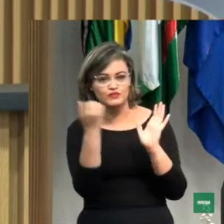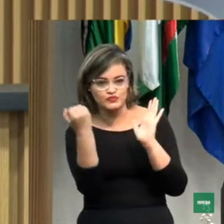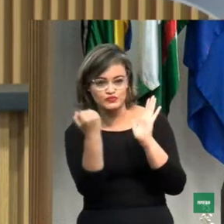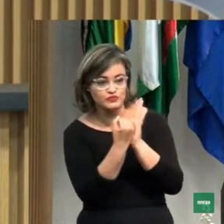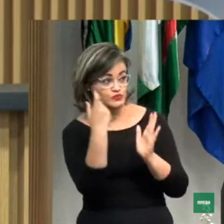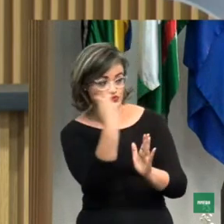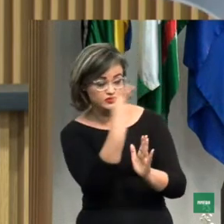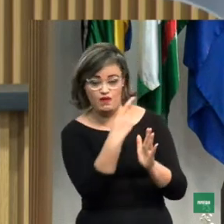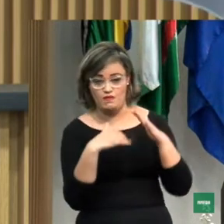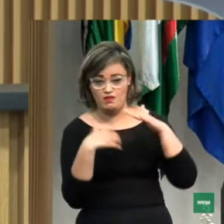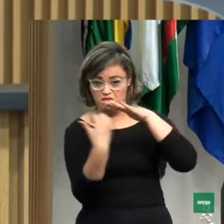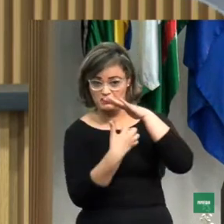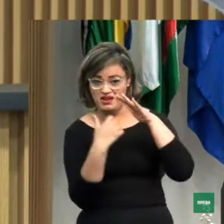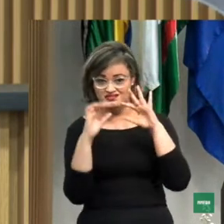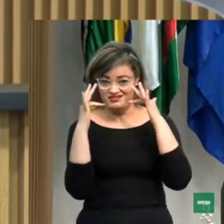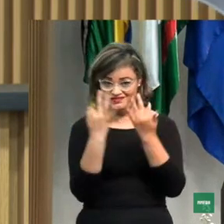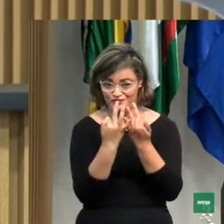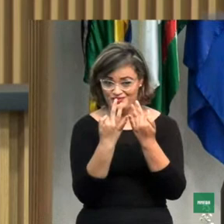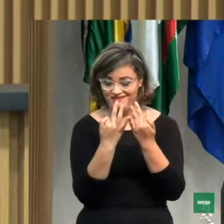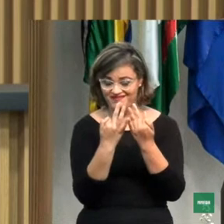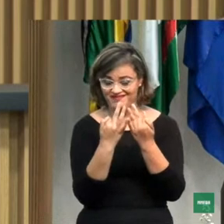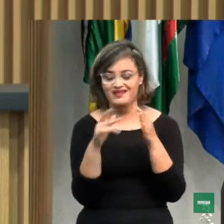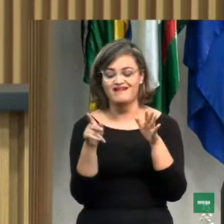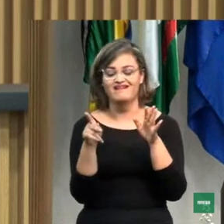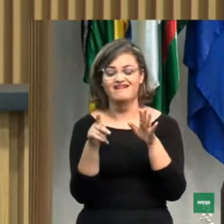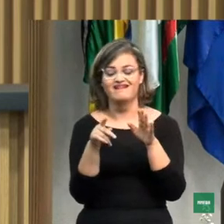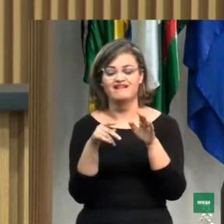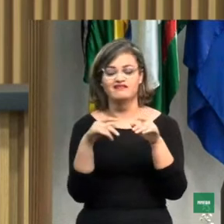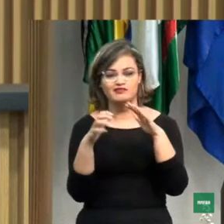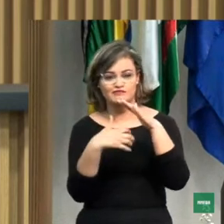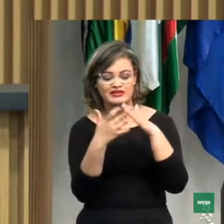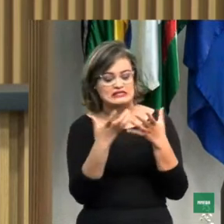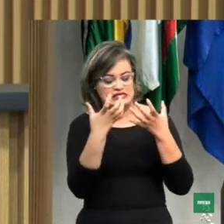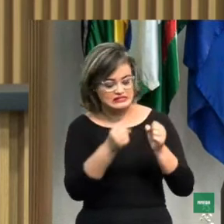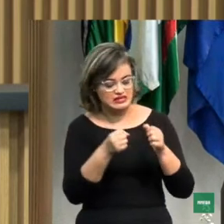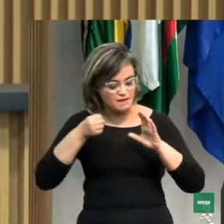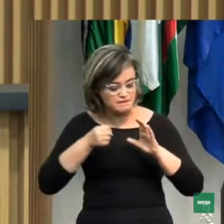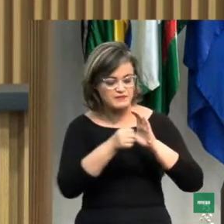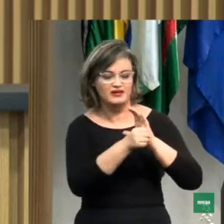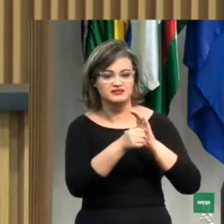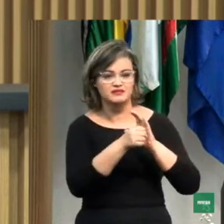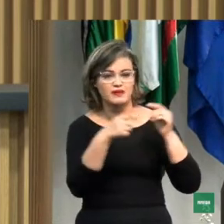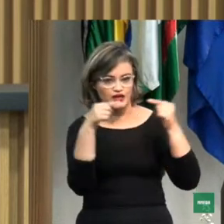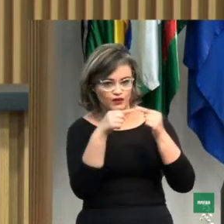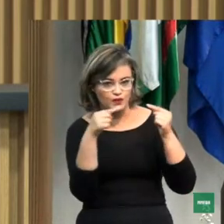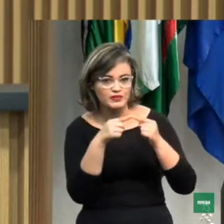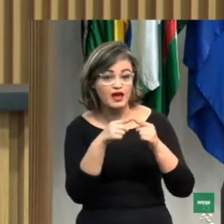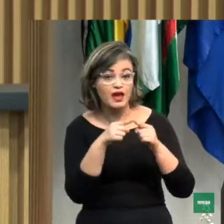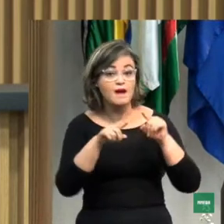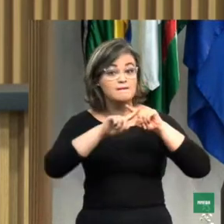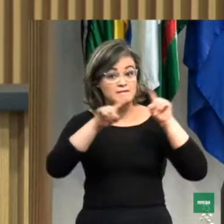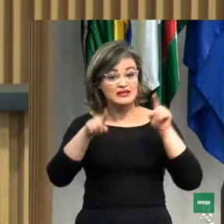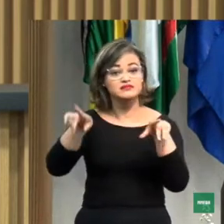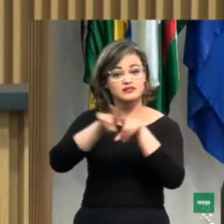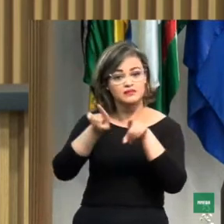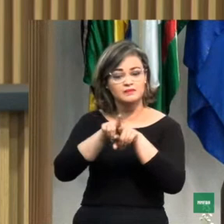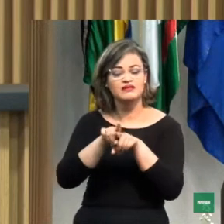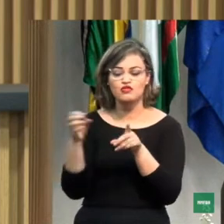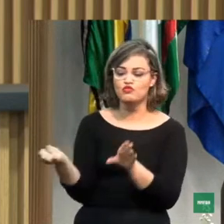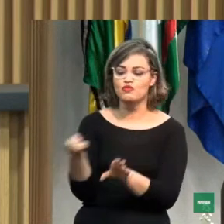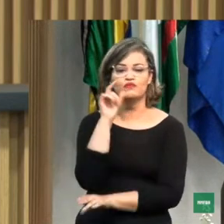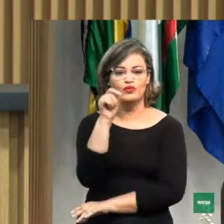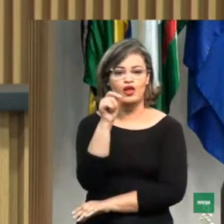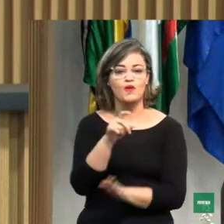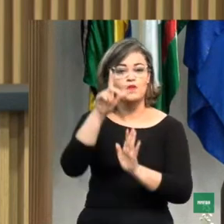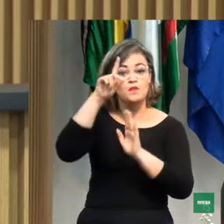para reconhecer aquelas que assim procedem e adotam, mas trouxe como inovação o Prêmio Melhores